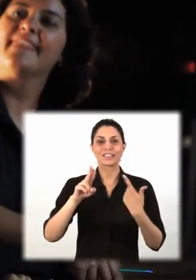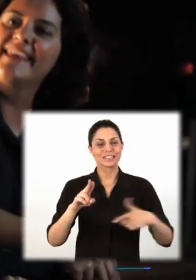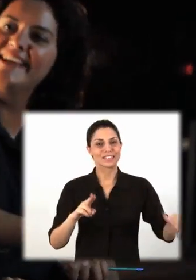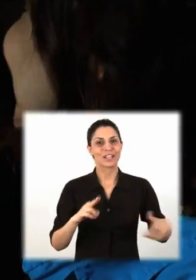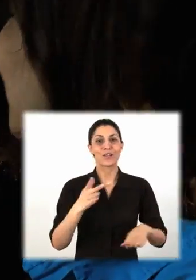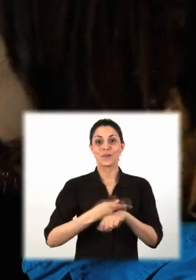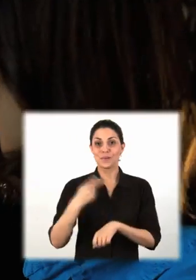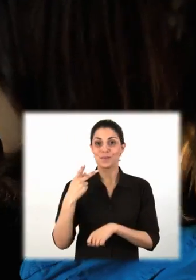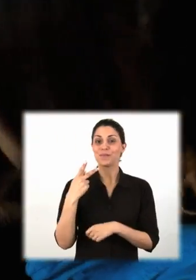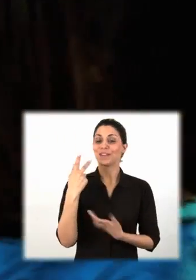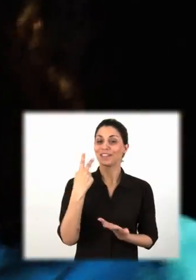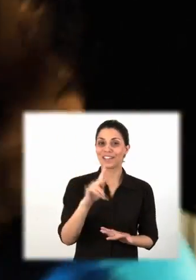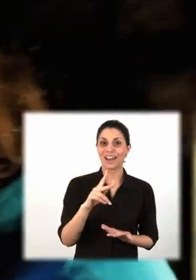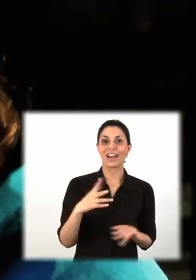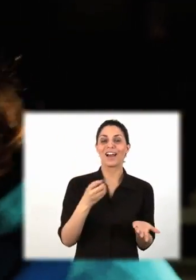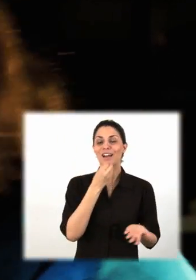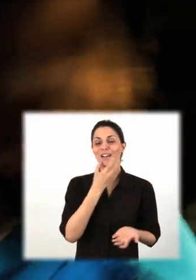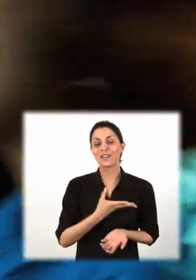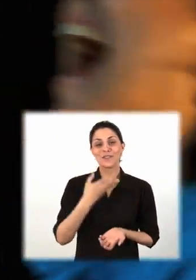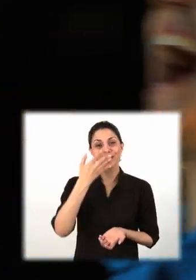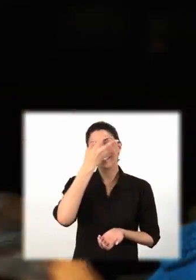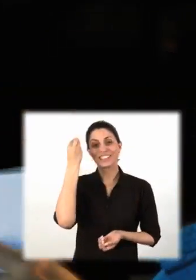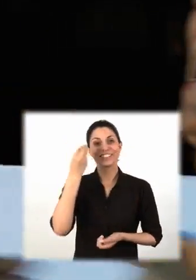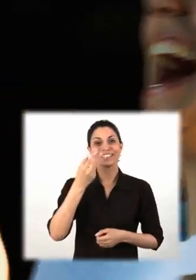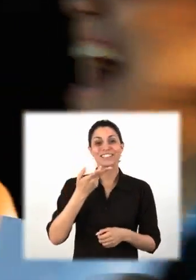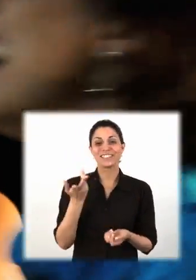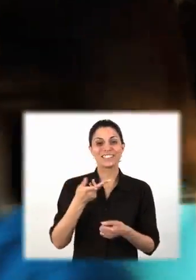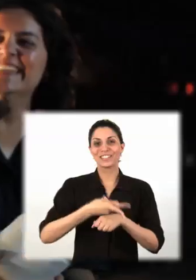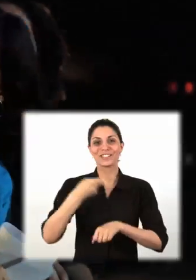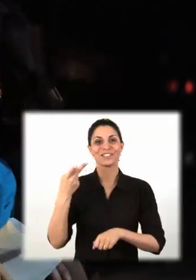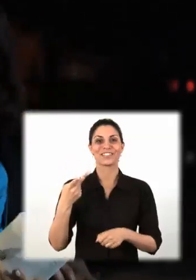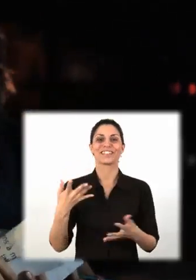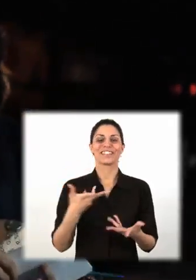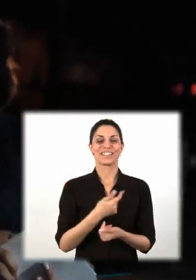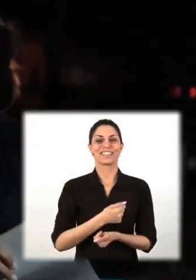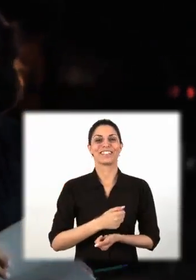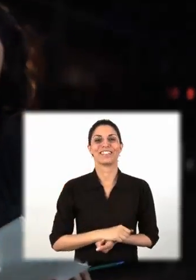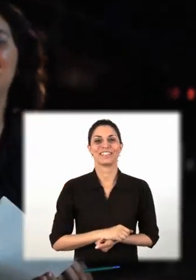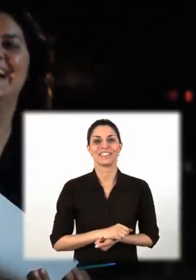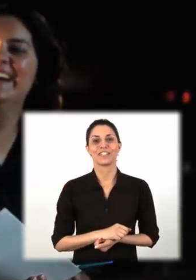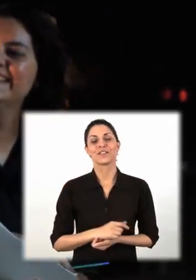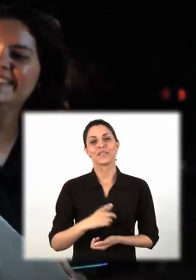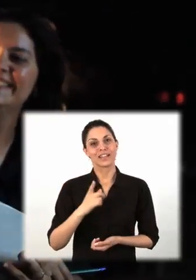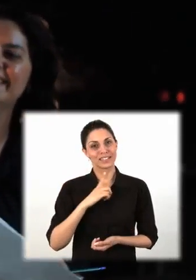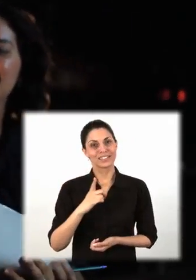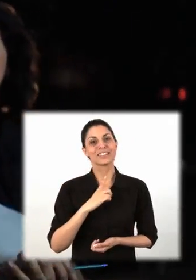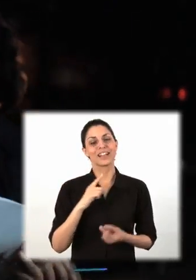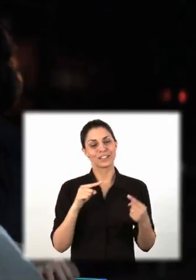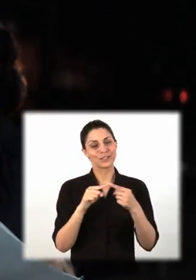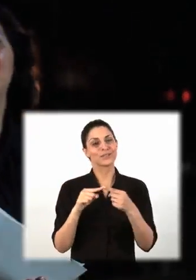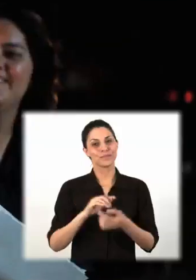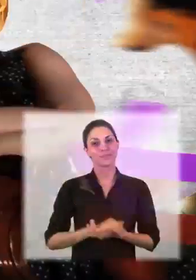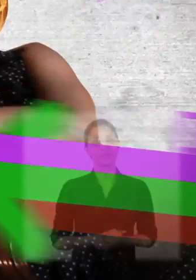prêmio dela, que ela vai continuar. Acho que eu ia abusar da pontuação. Mas vai, exatamente, porque o seu prêmio tem tudo a